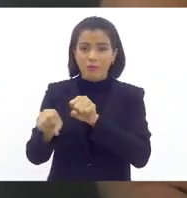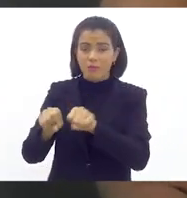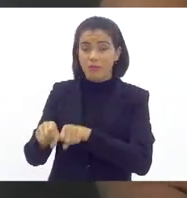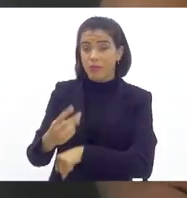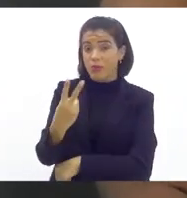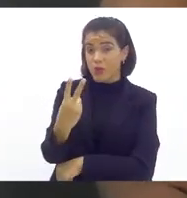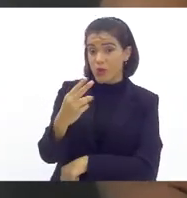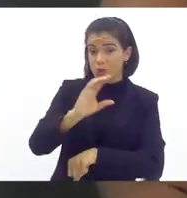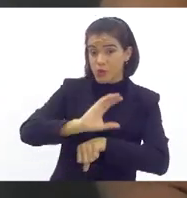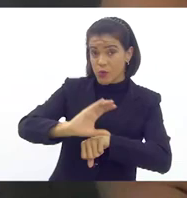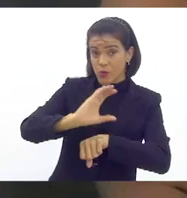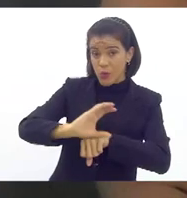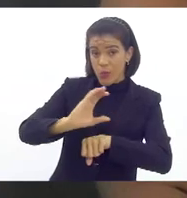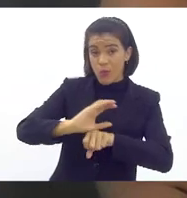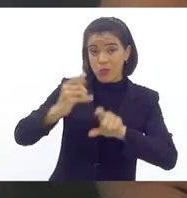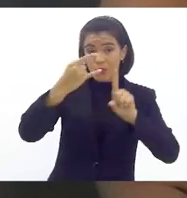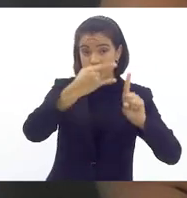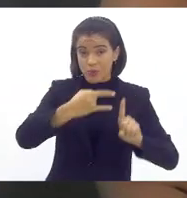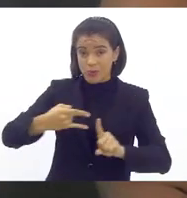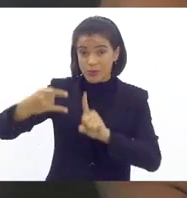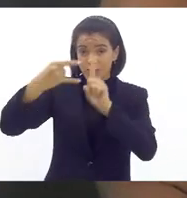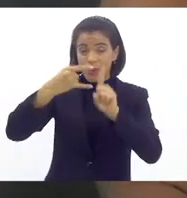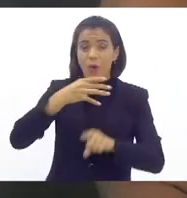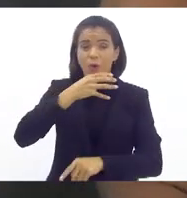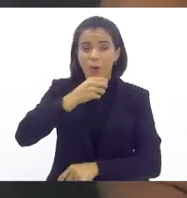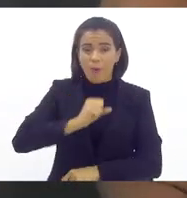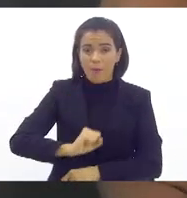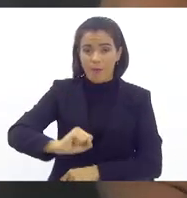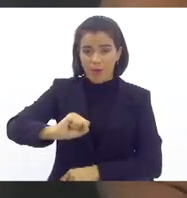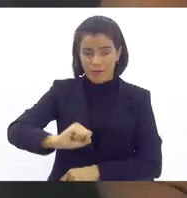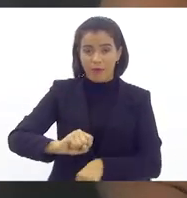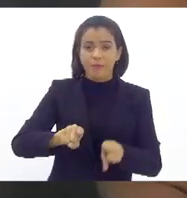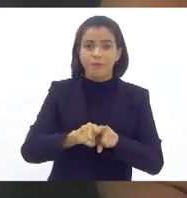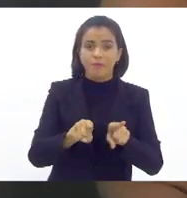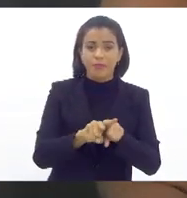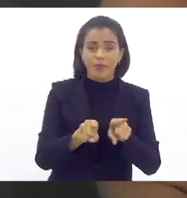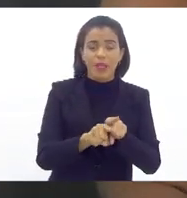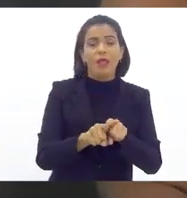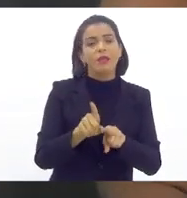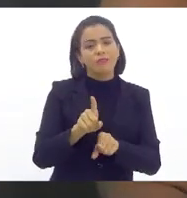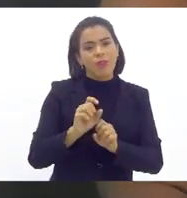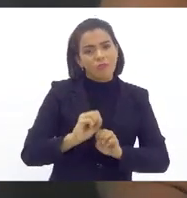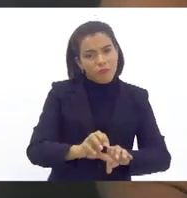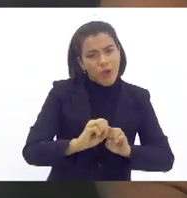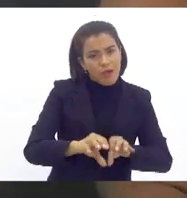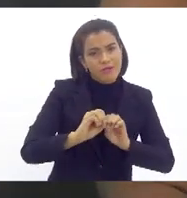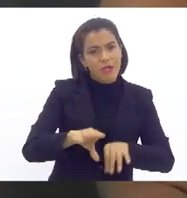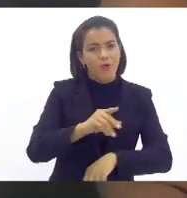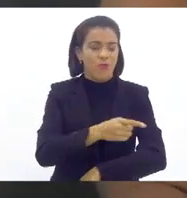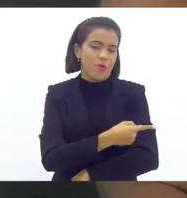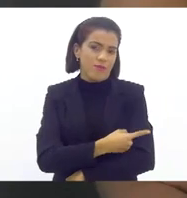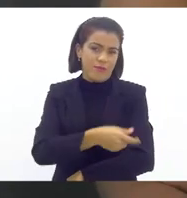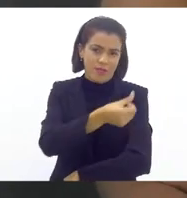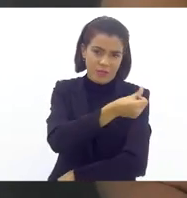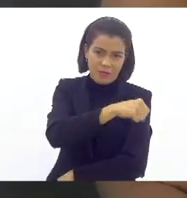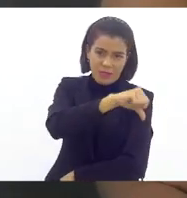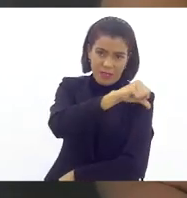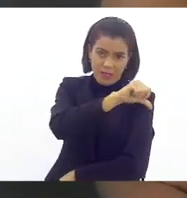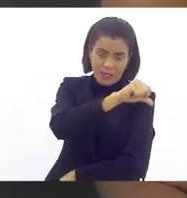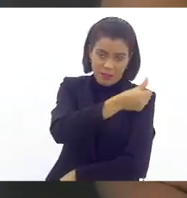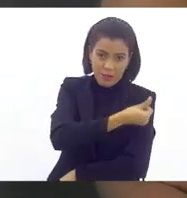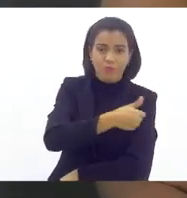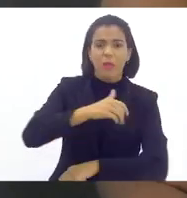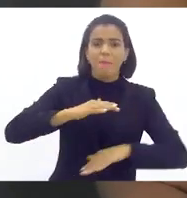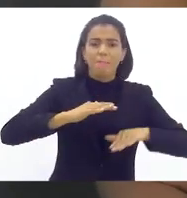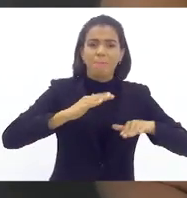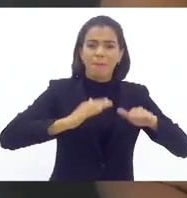cursos aí na plataforma Paulo Freire, que são os cursos Griô, Brinque e Conta para a educação infantil, o IATI, Coeco, Batuques